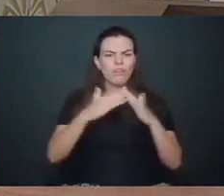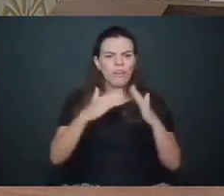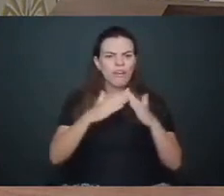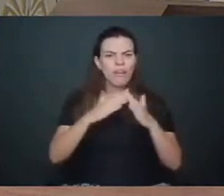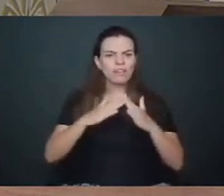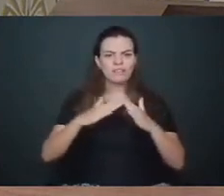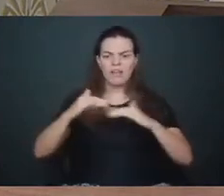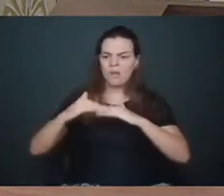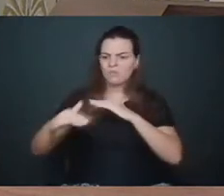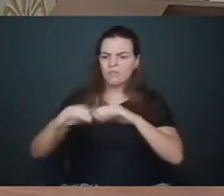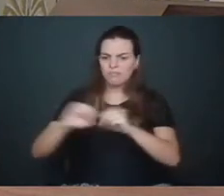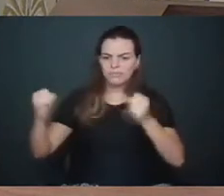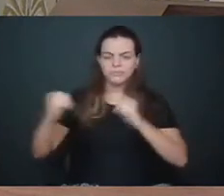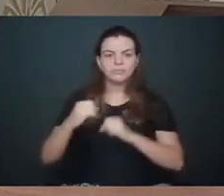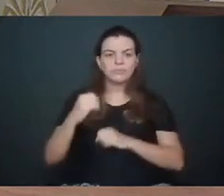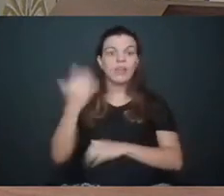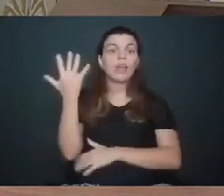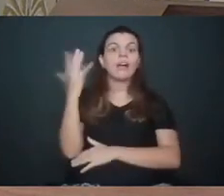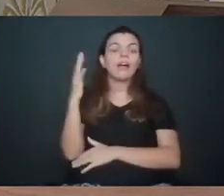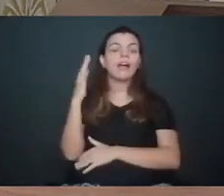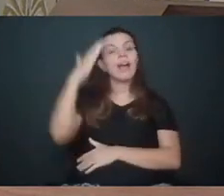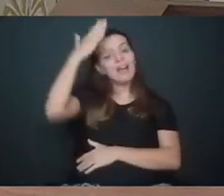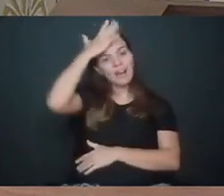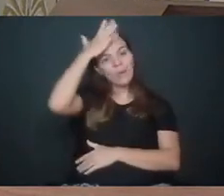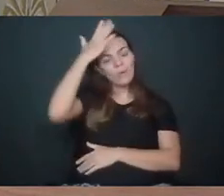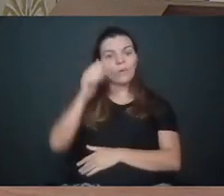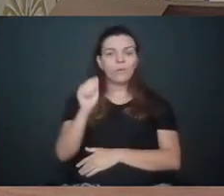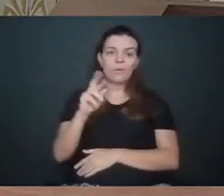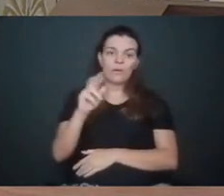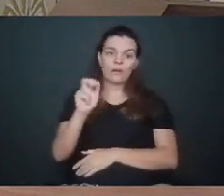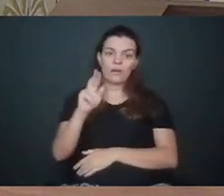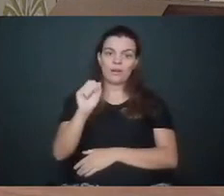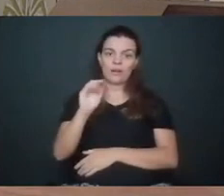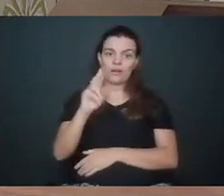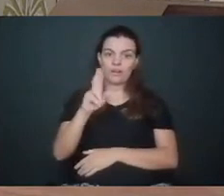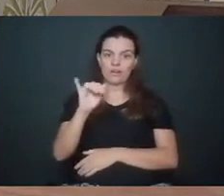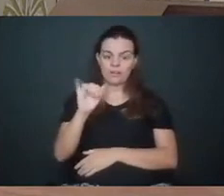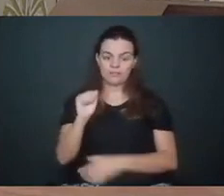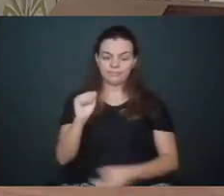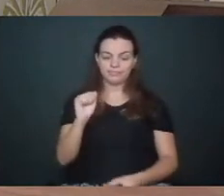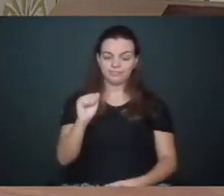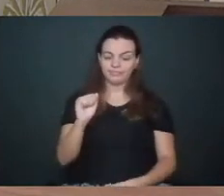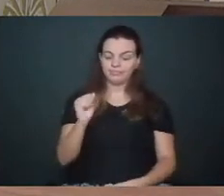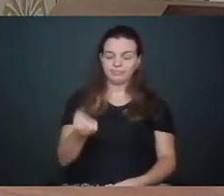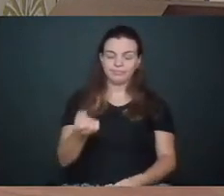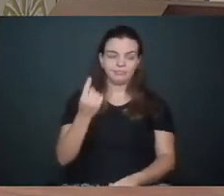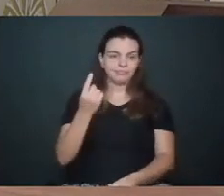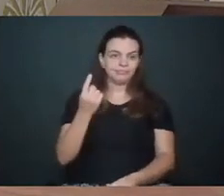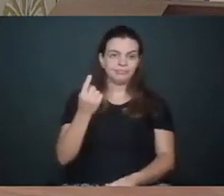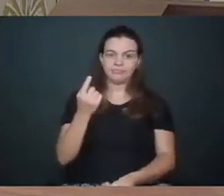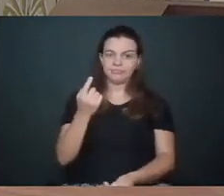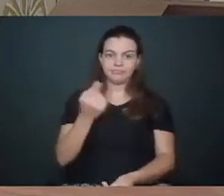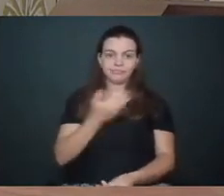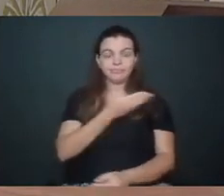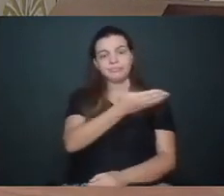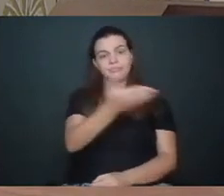Dois, Araucária, então. Araucária nem se fala. Senhores, queridos representantes do